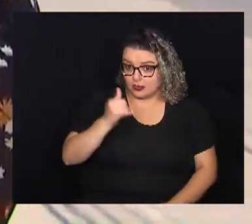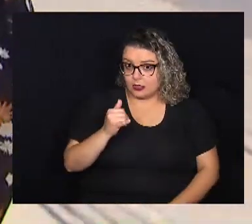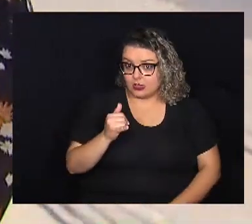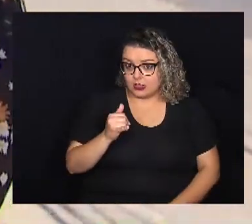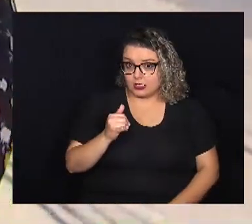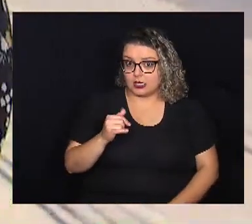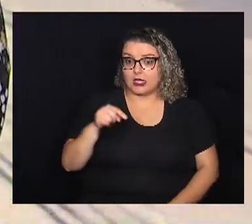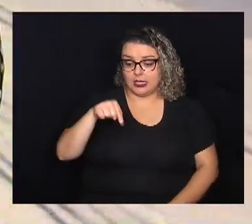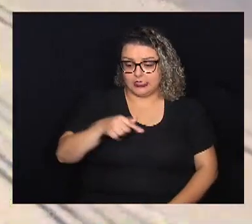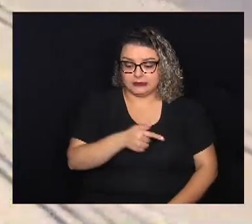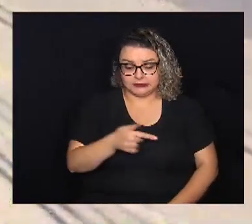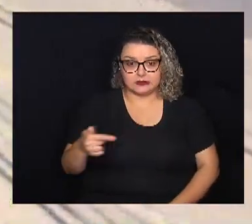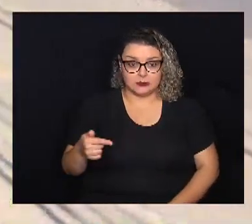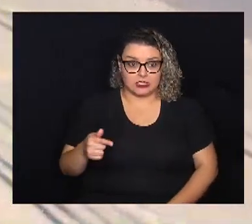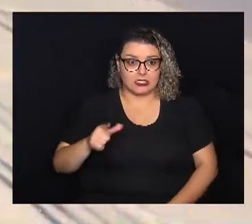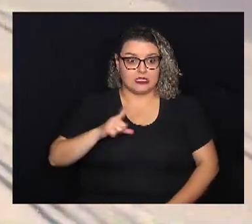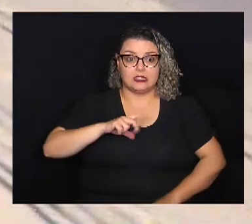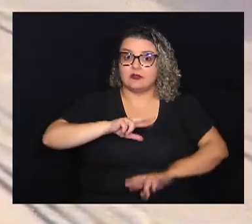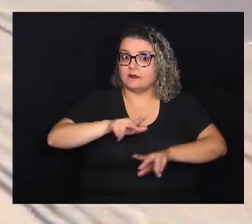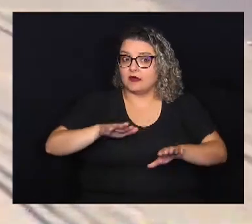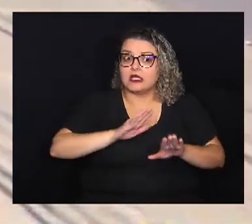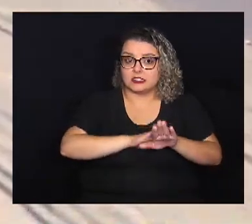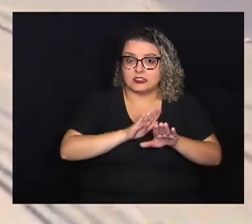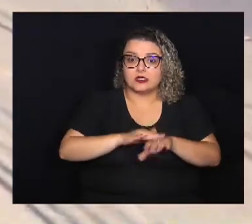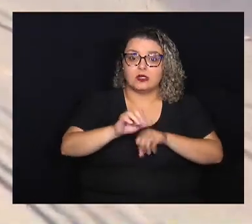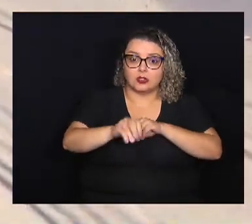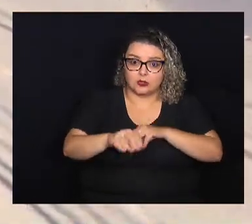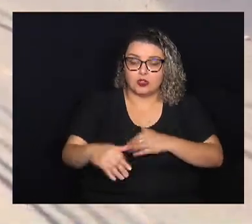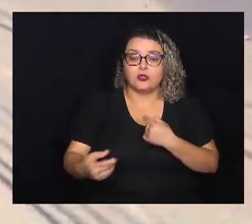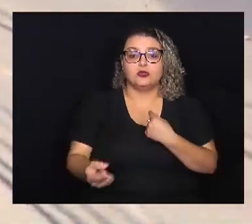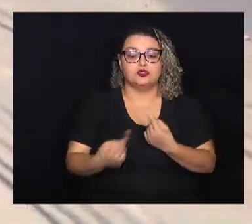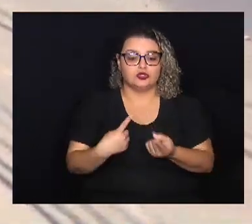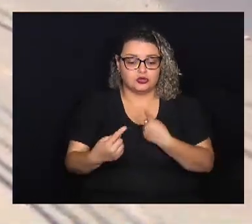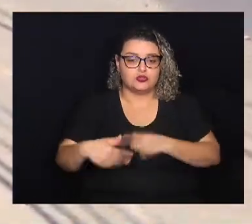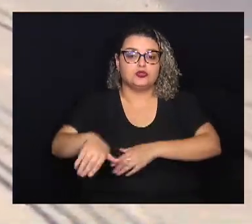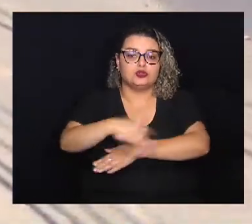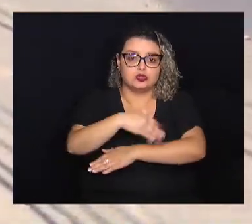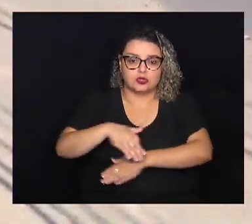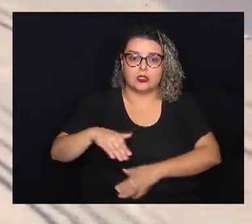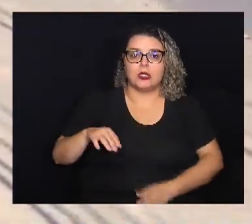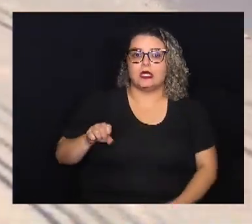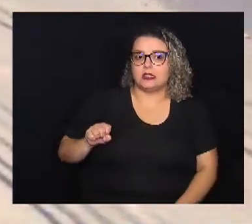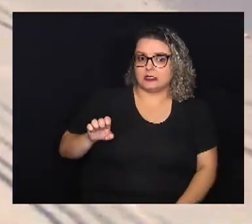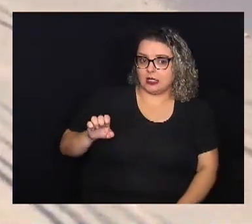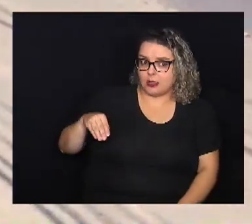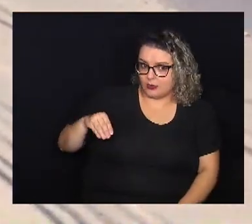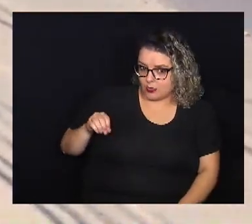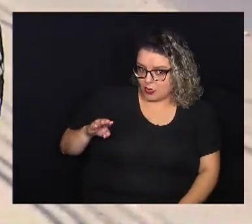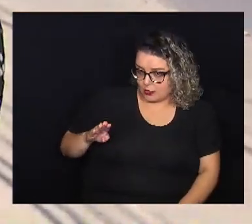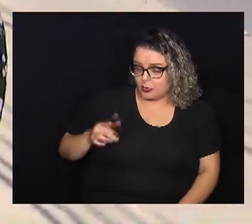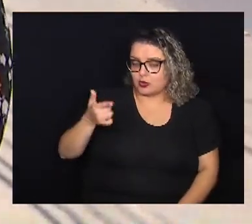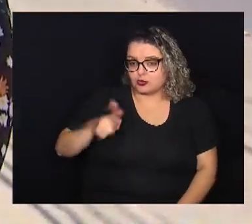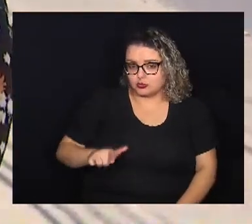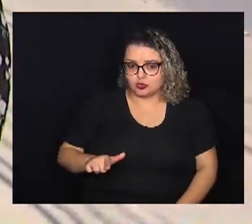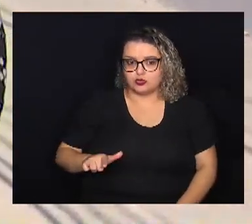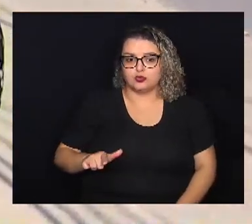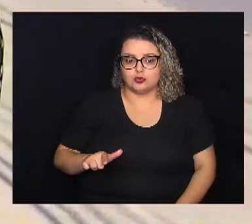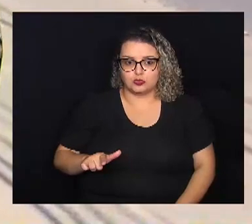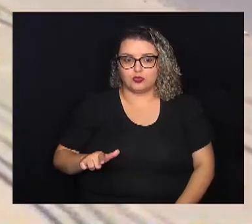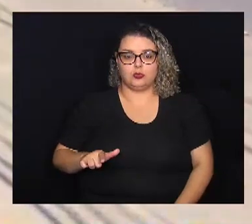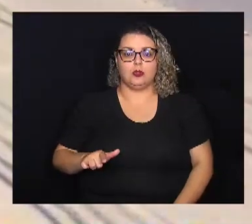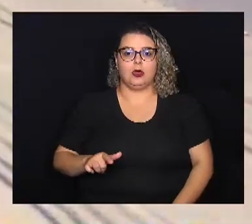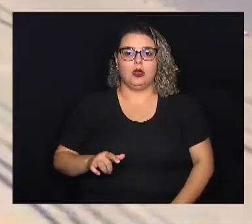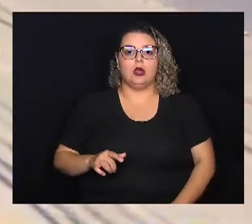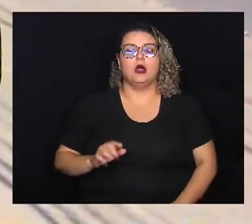essa semana a gente tem várias ações educativas de rua, que vem, a programação da CEMOB continua acontecendo, mas nessa semana, além da ação